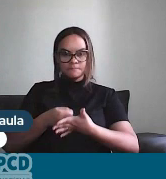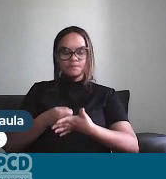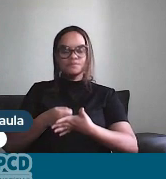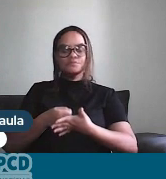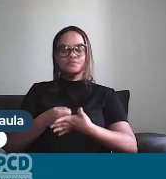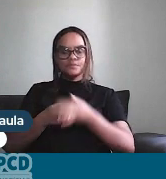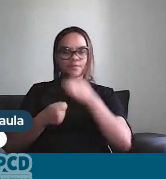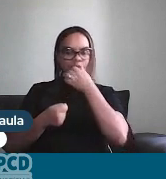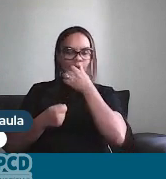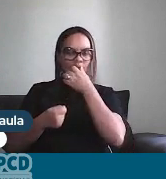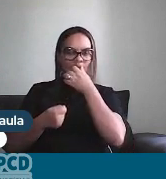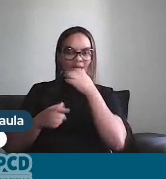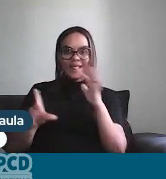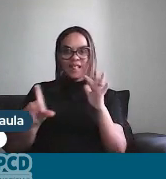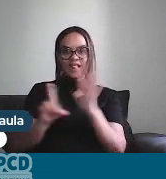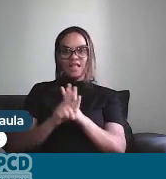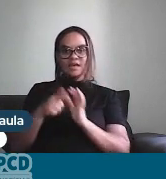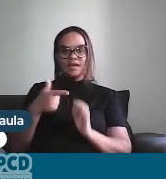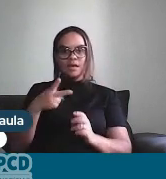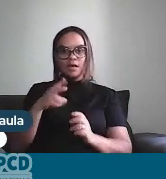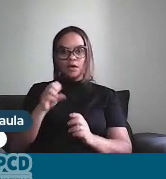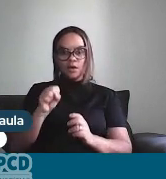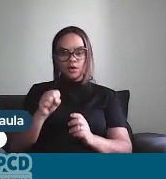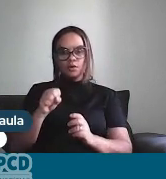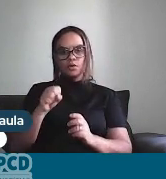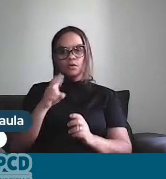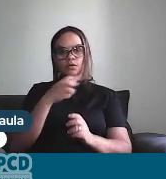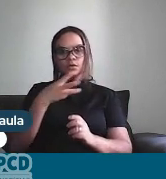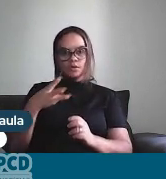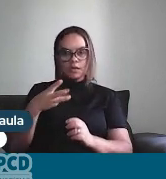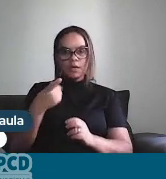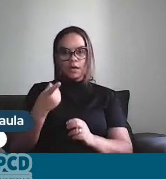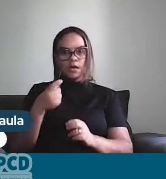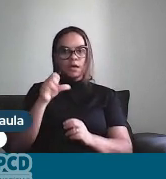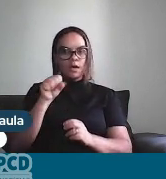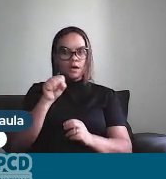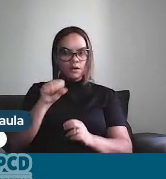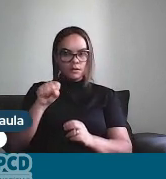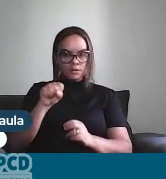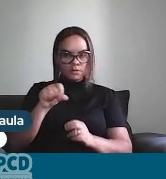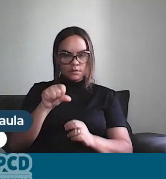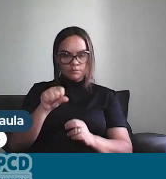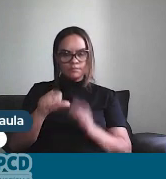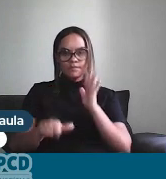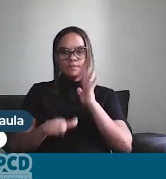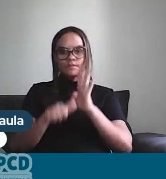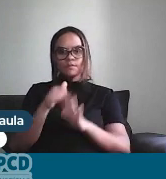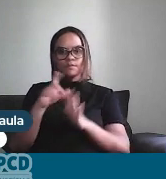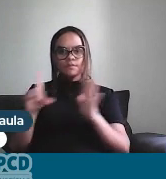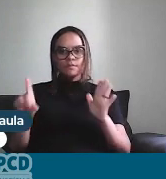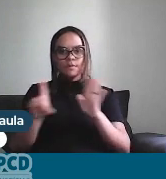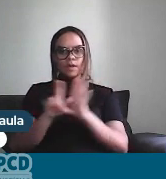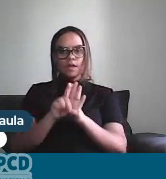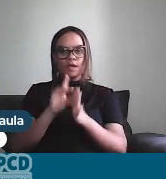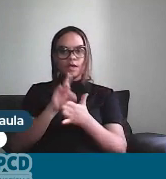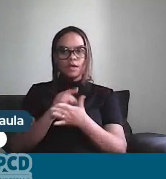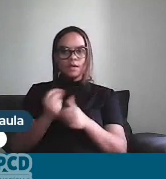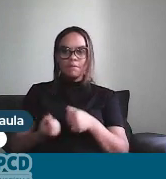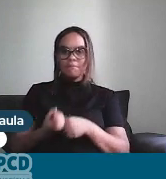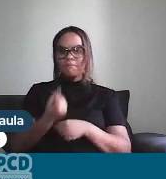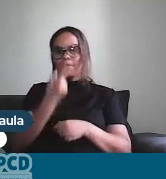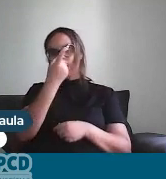houve com a Lei 7853 de 89, foi a primeira legislação que determinou, na verdade, é a